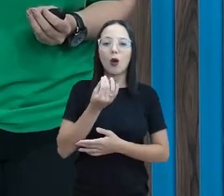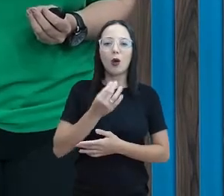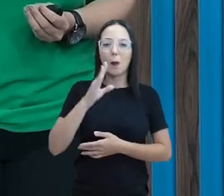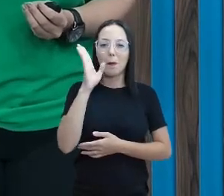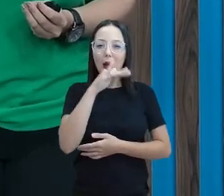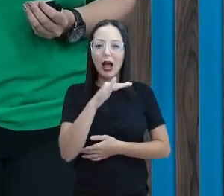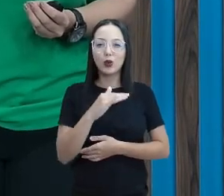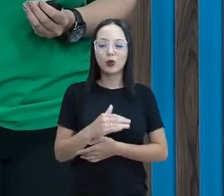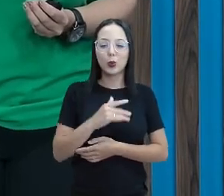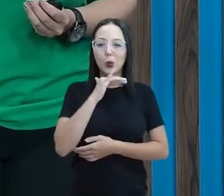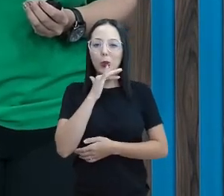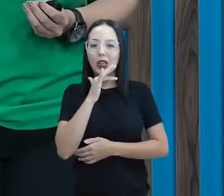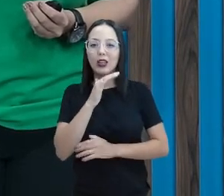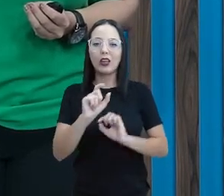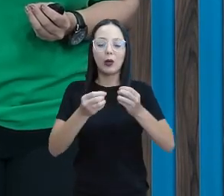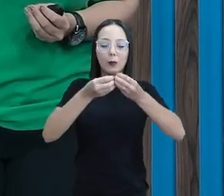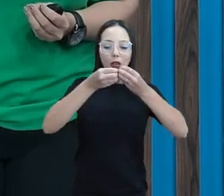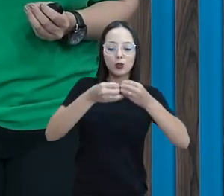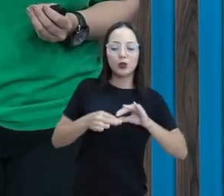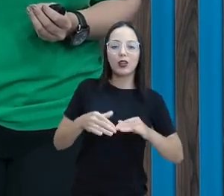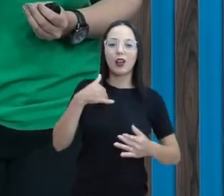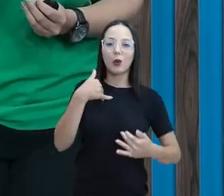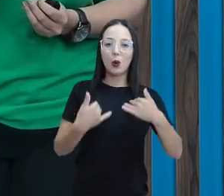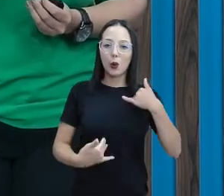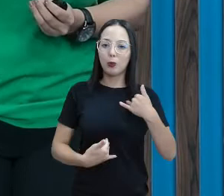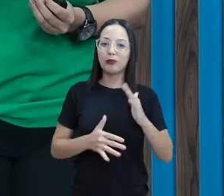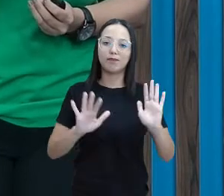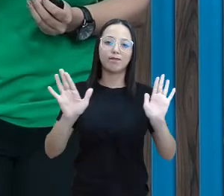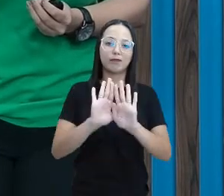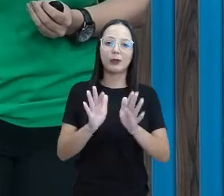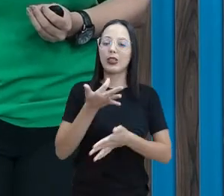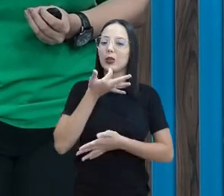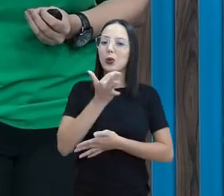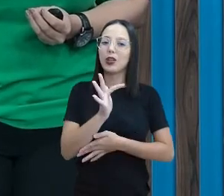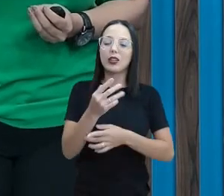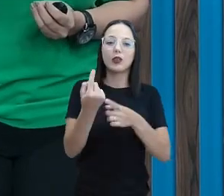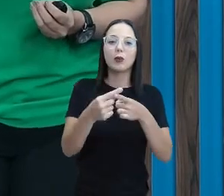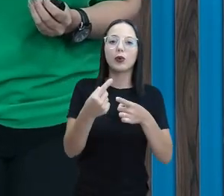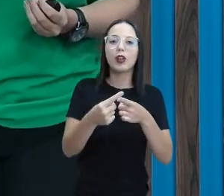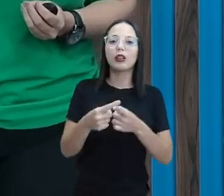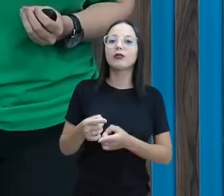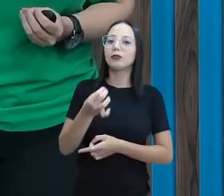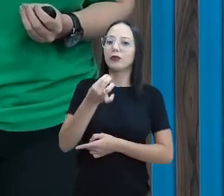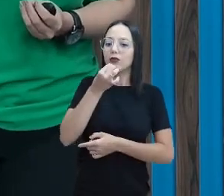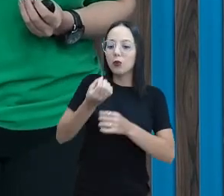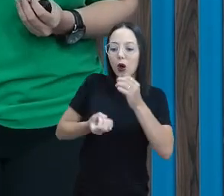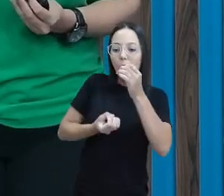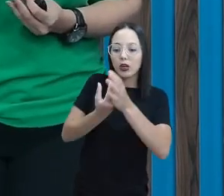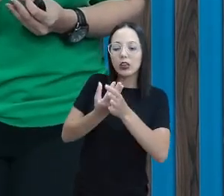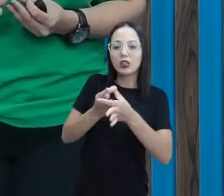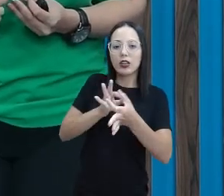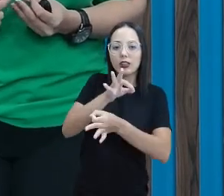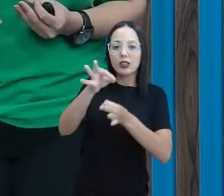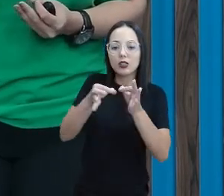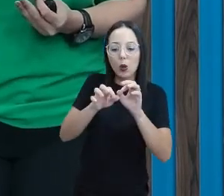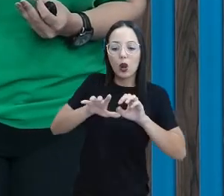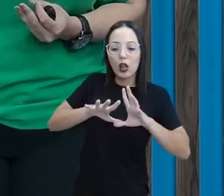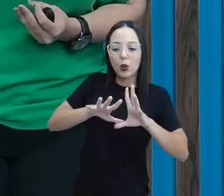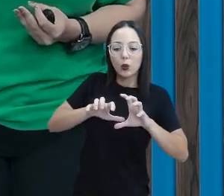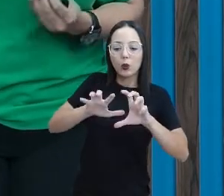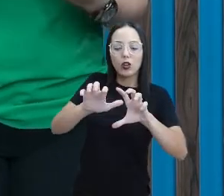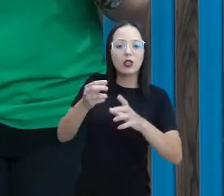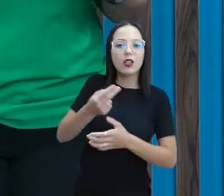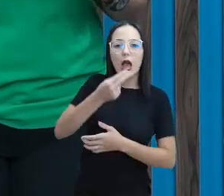maus, né? Células maus, que vai fazer algum mal ao nosso corpo. Elas não reconhecem. Por quê? Porque a origem da célula cancerígena é